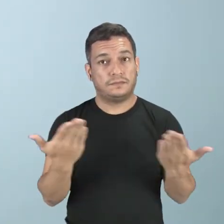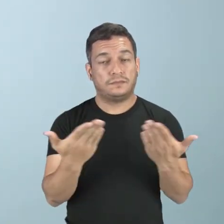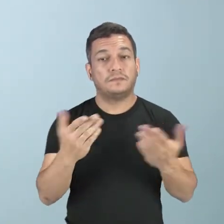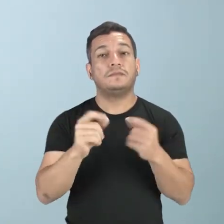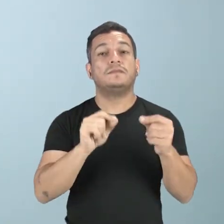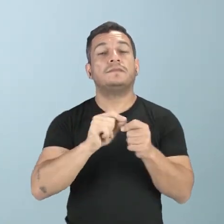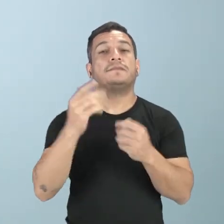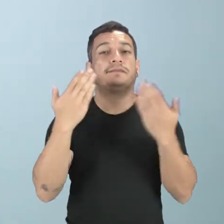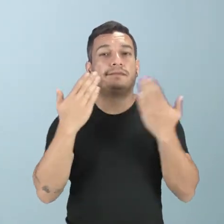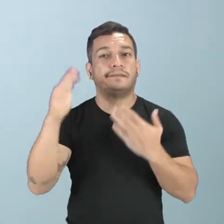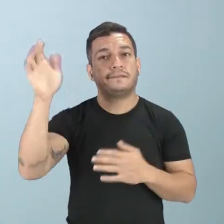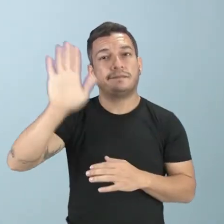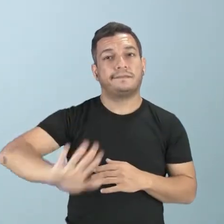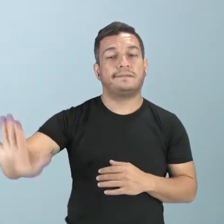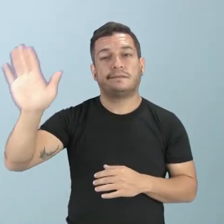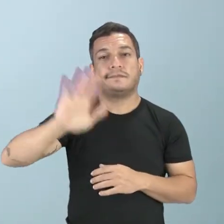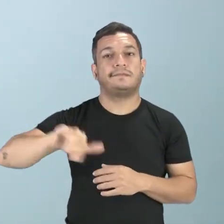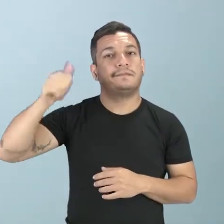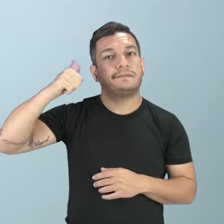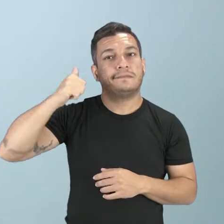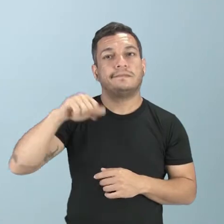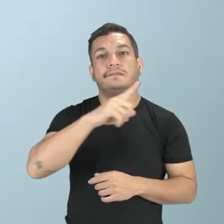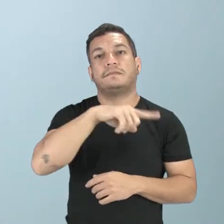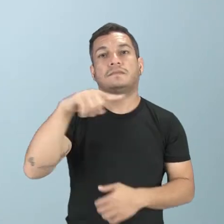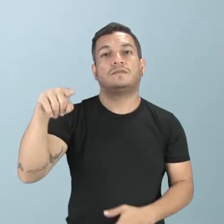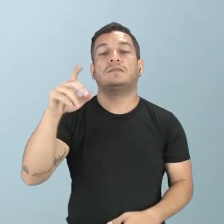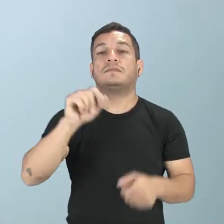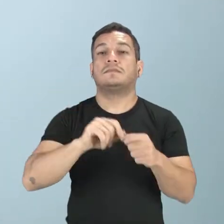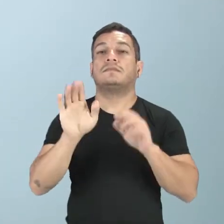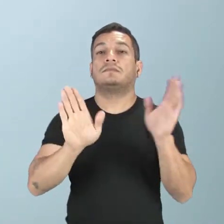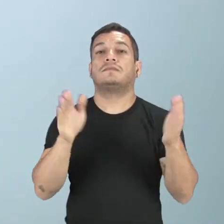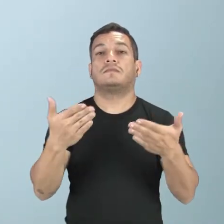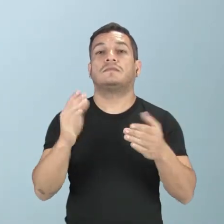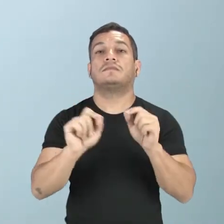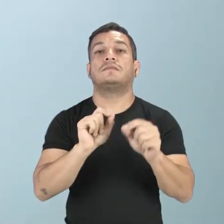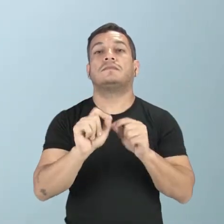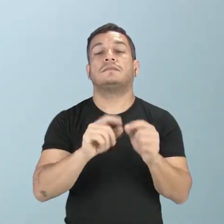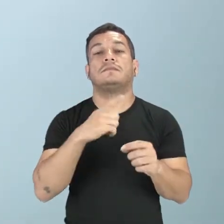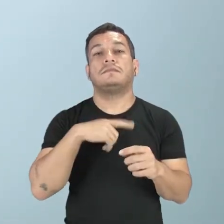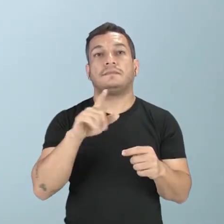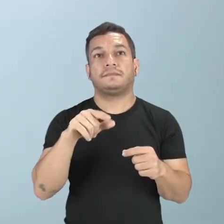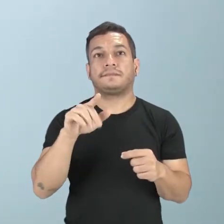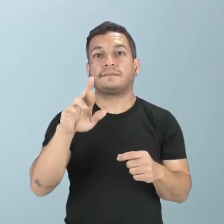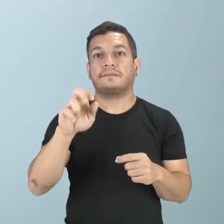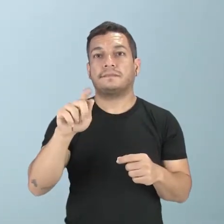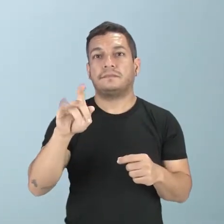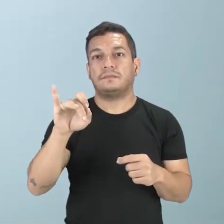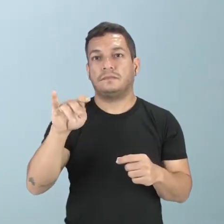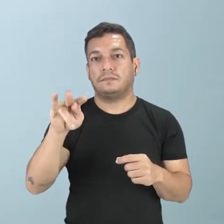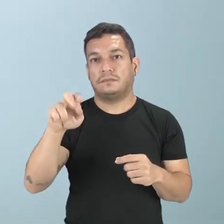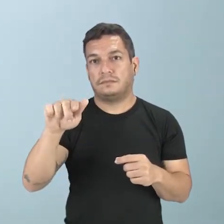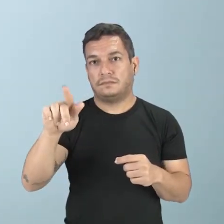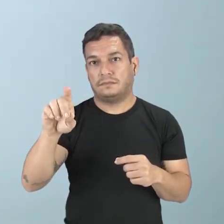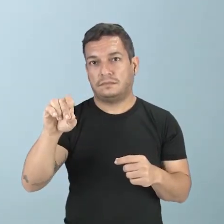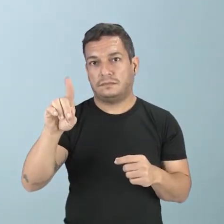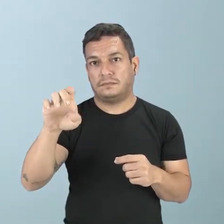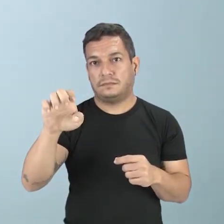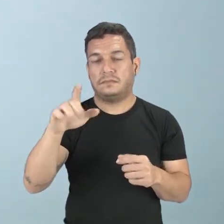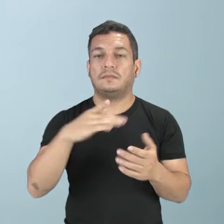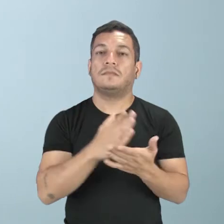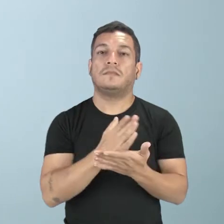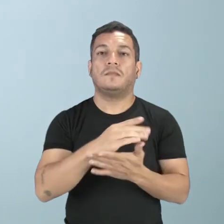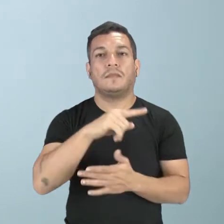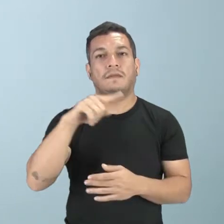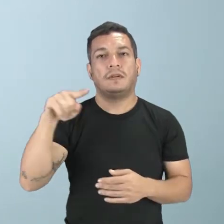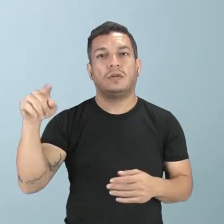gente fazer uma análise geral de várias frequências de onda, nós iremos focar para aqueles elementos que são ditos como radioativos, ou seja, com algumas